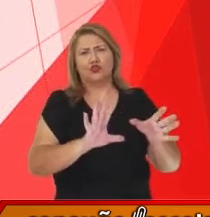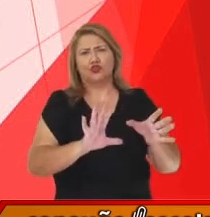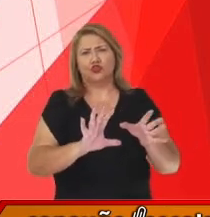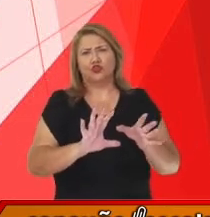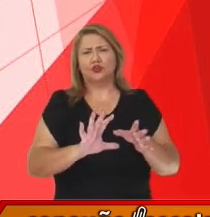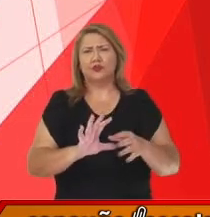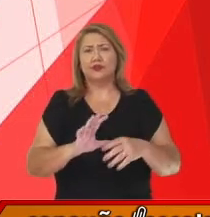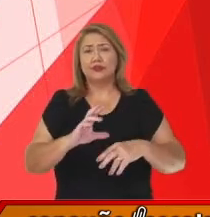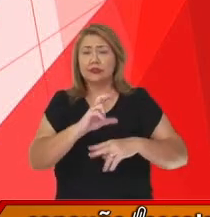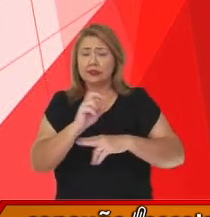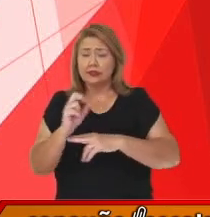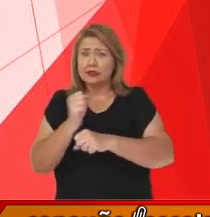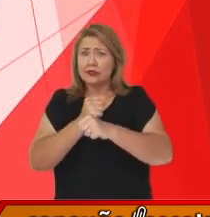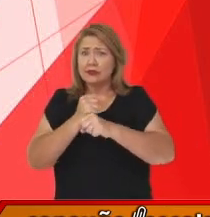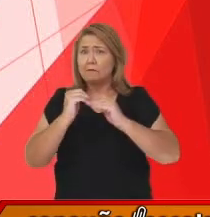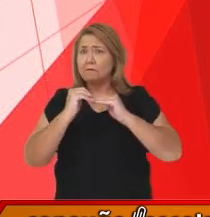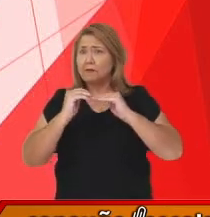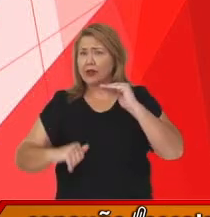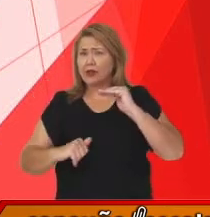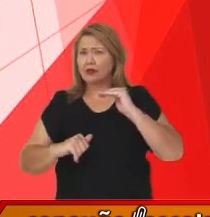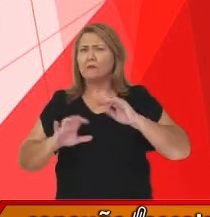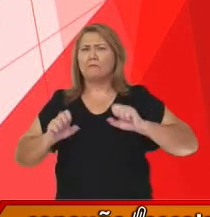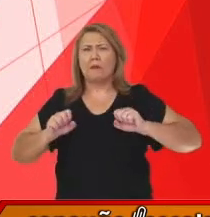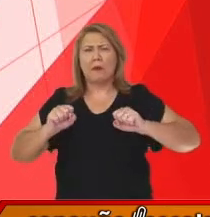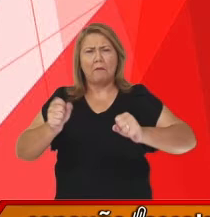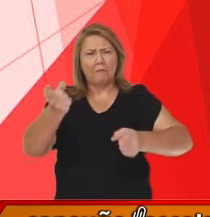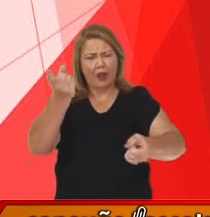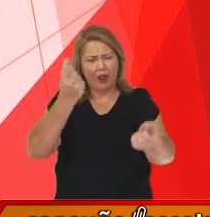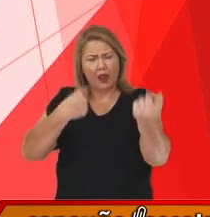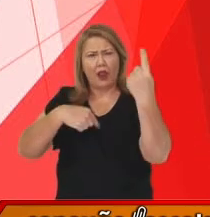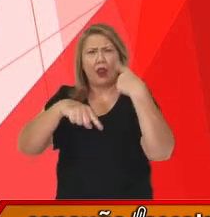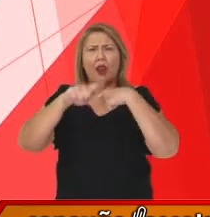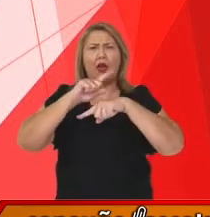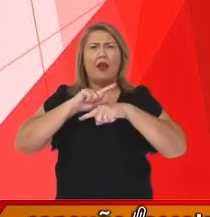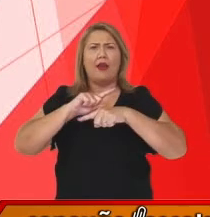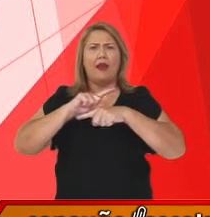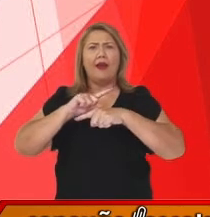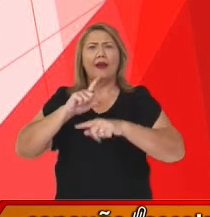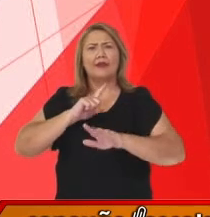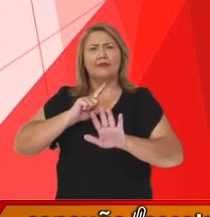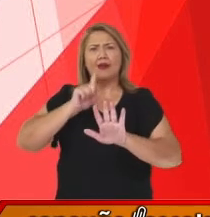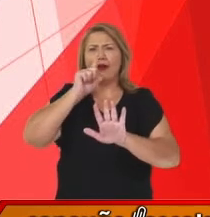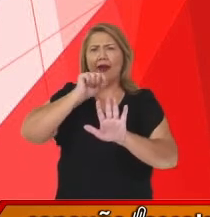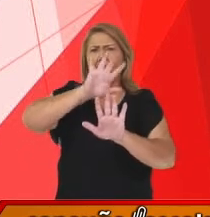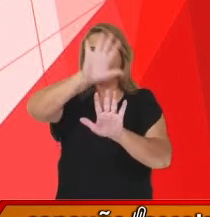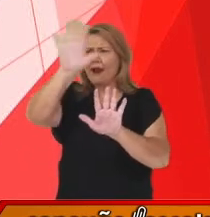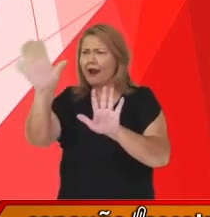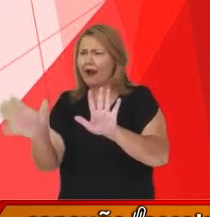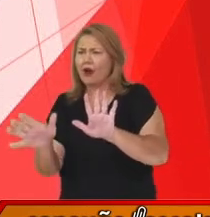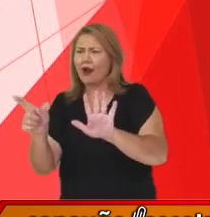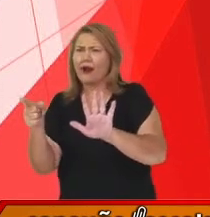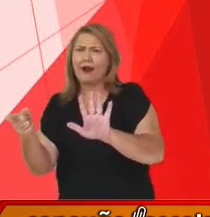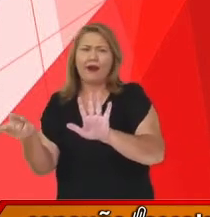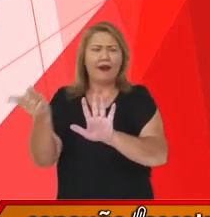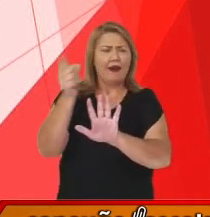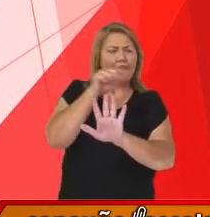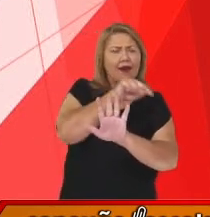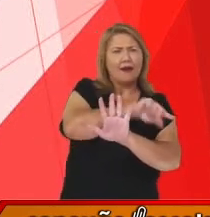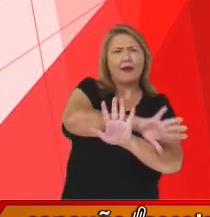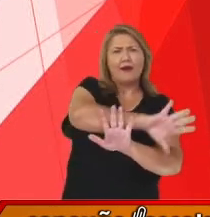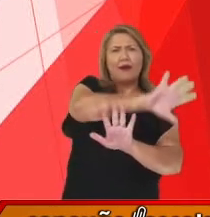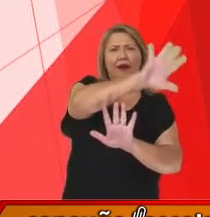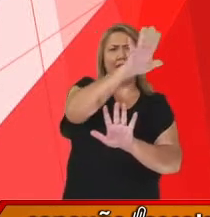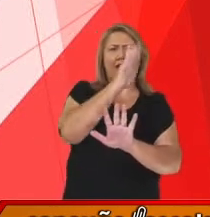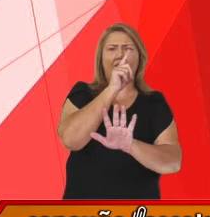potência continental, ocupando uma região que ia do Oceano Atlântico ao Pacífico. Na